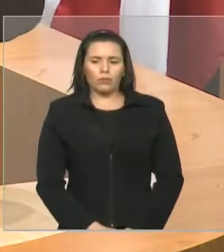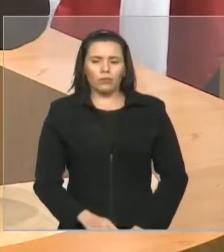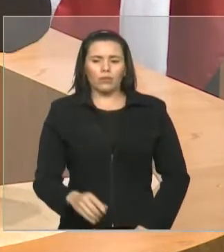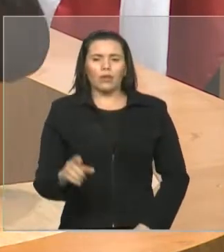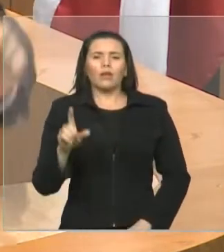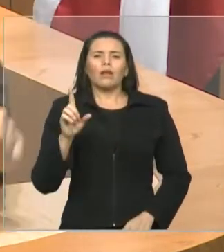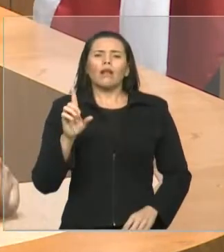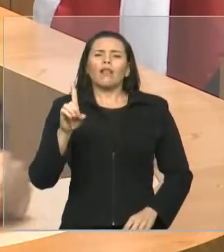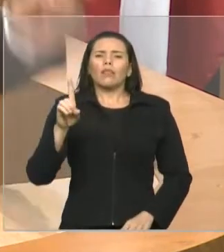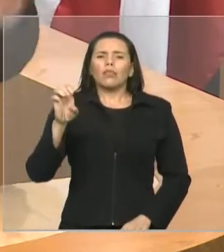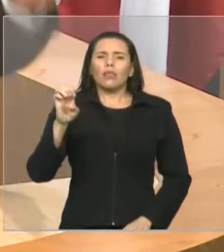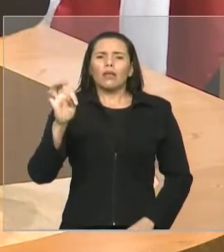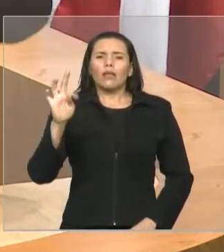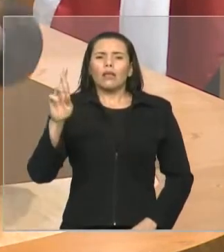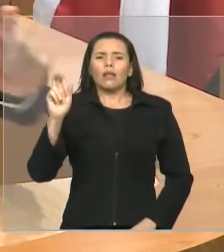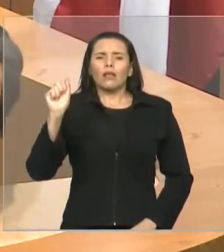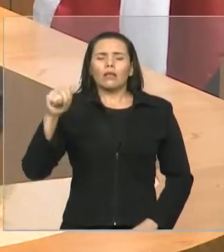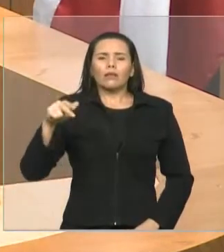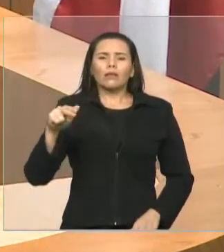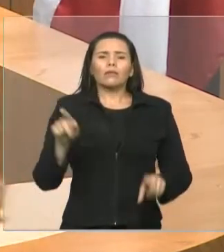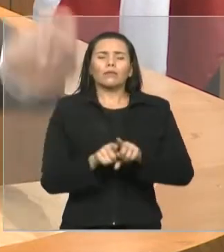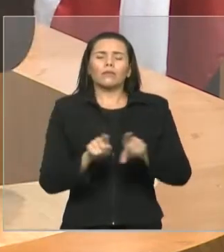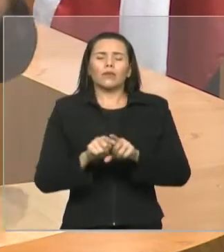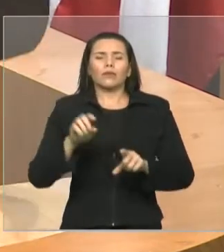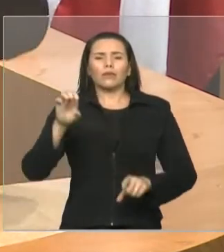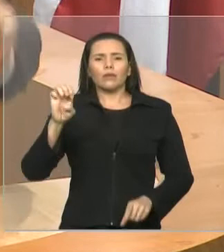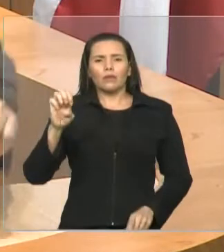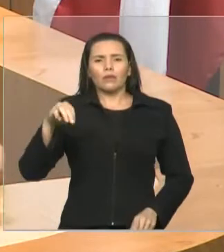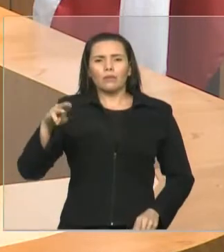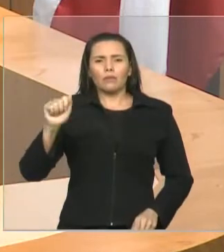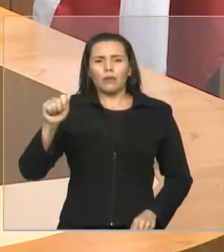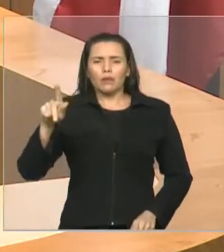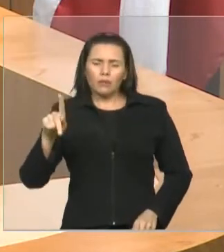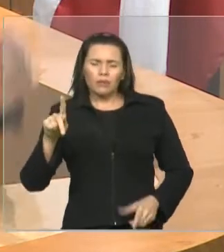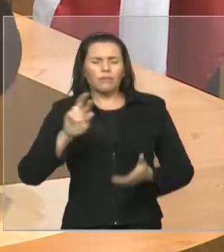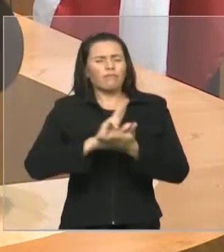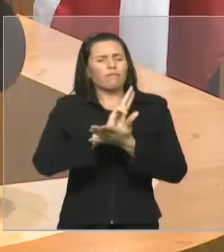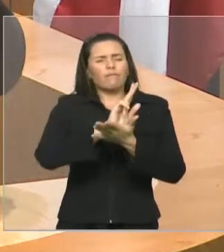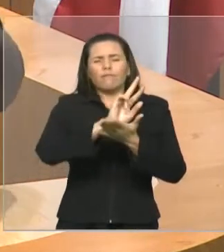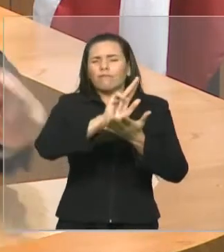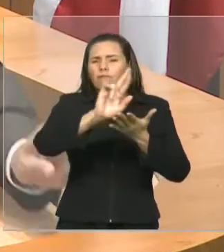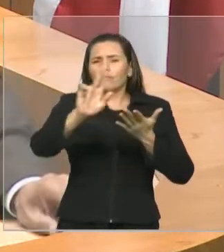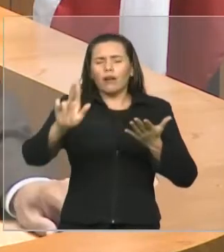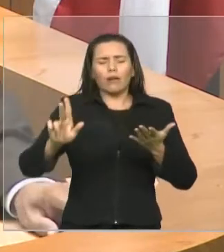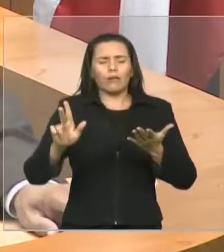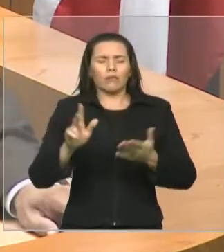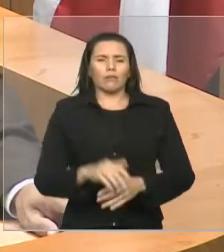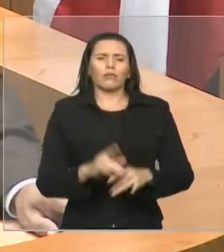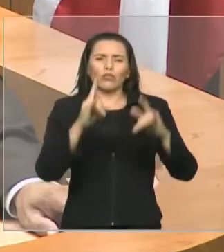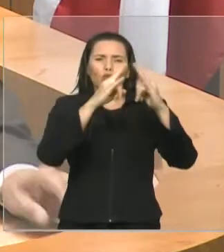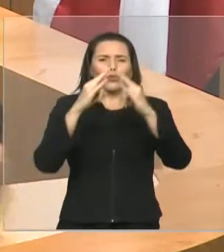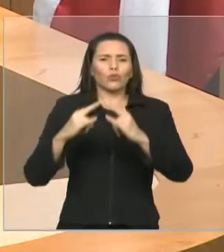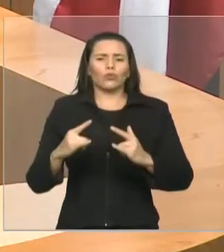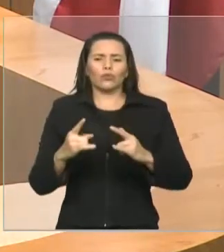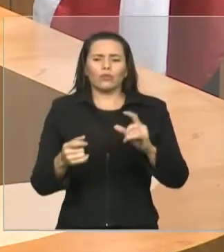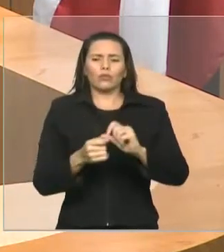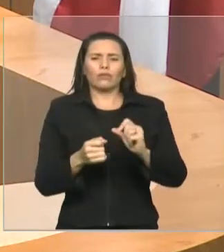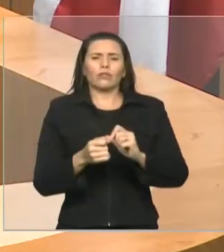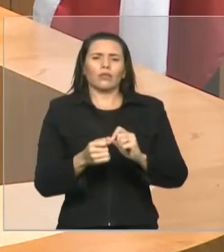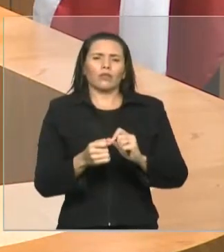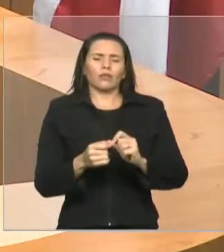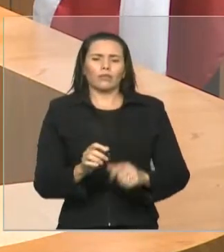foram ludibriados, foram enrolados, foram engabelados e somente 1.214 tiveram a sua